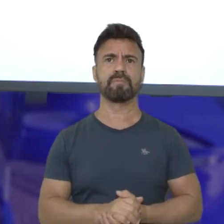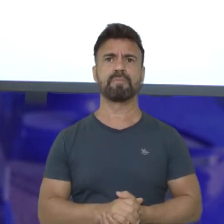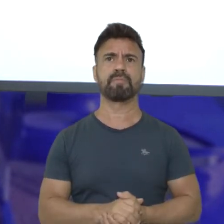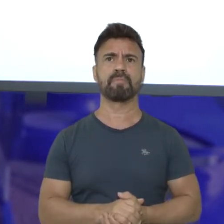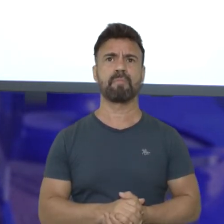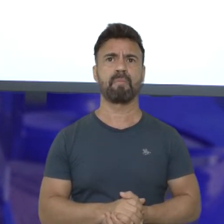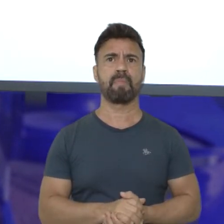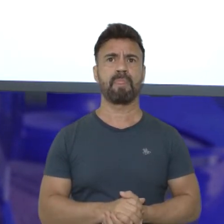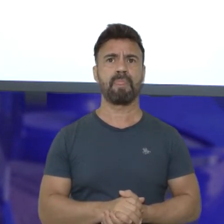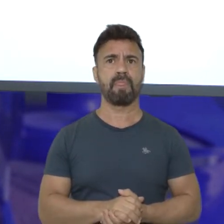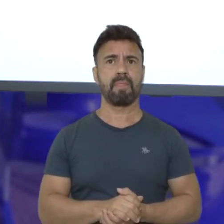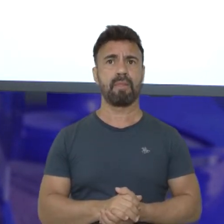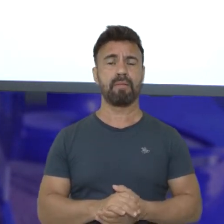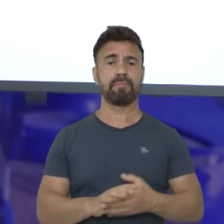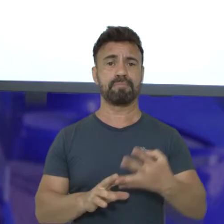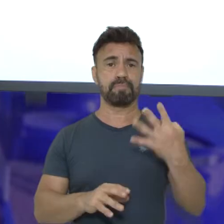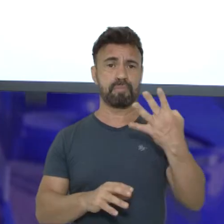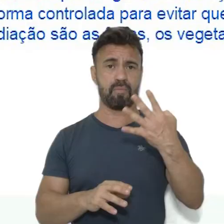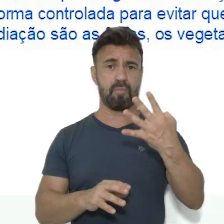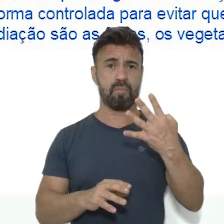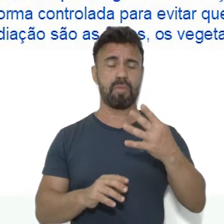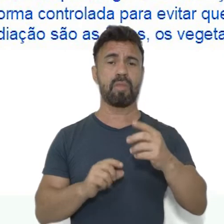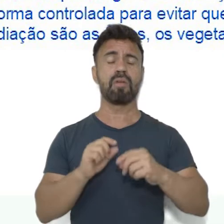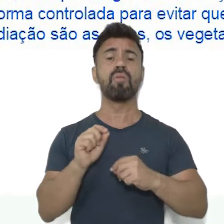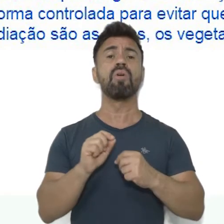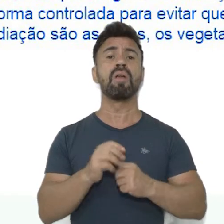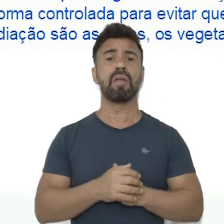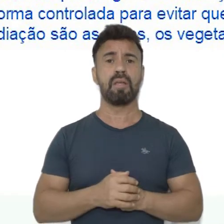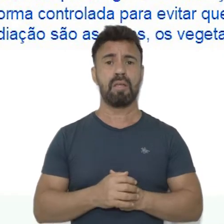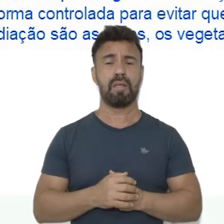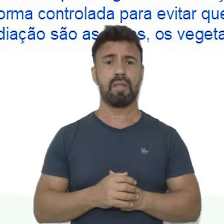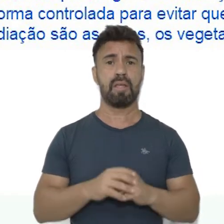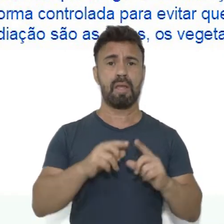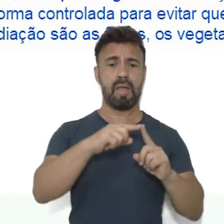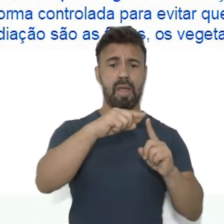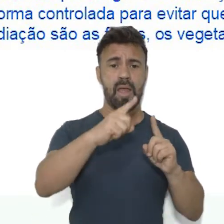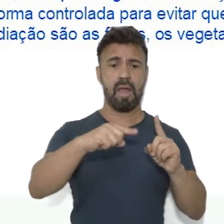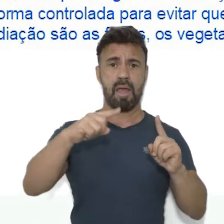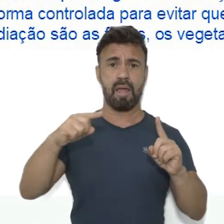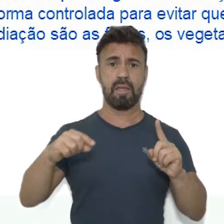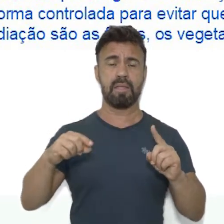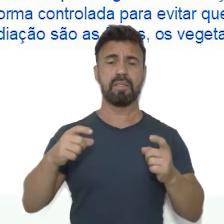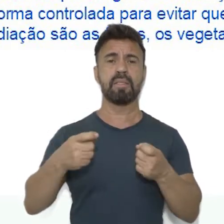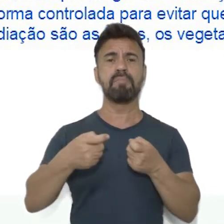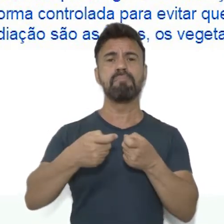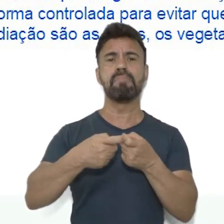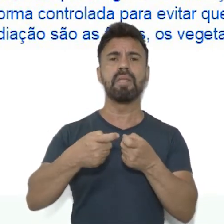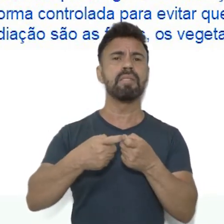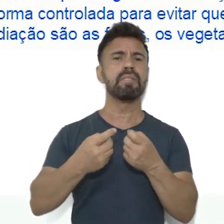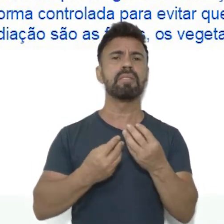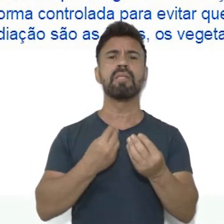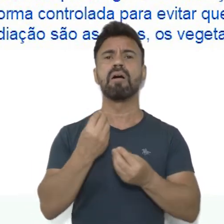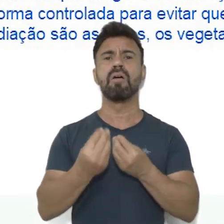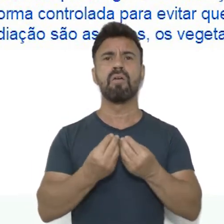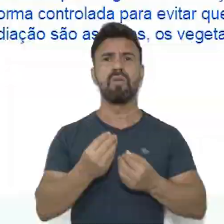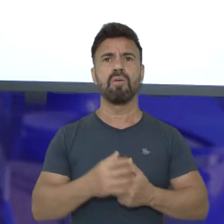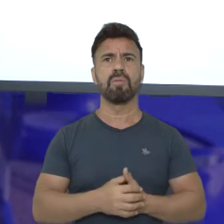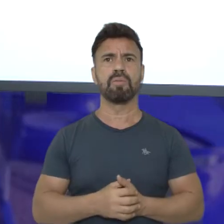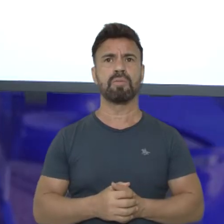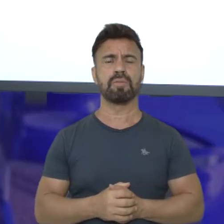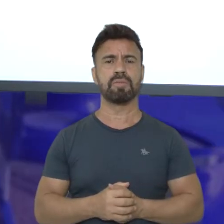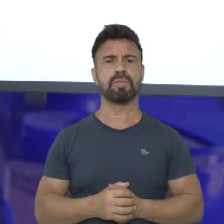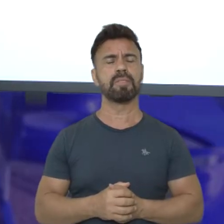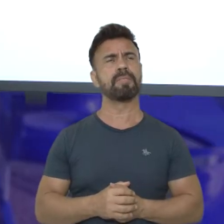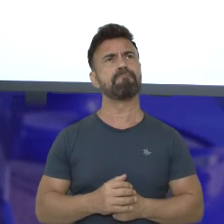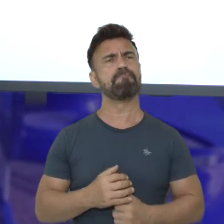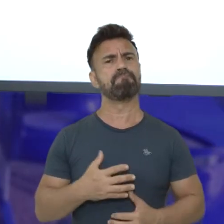O quarto ponto da quarta semana, a gente fala um pouco sobre radiação e medicina, tá? E aí a gente fica